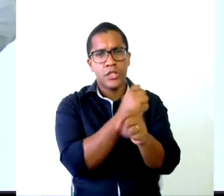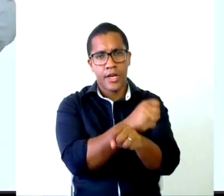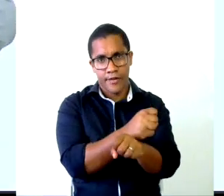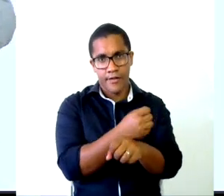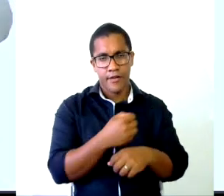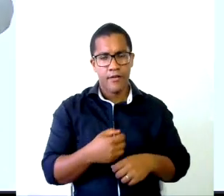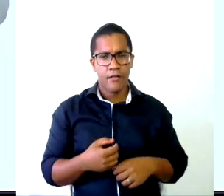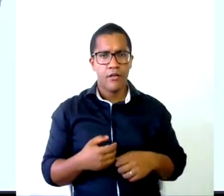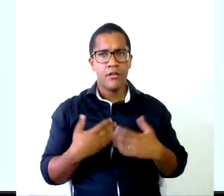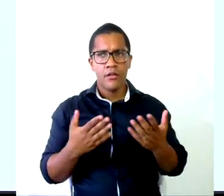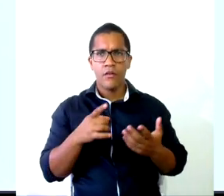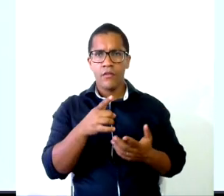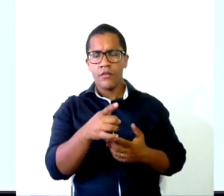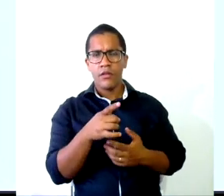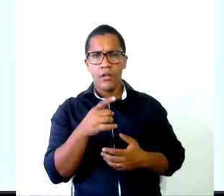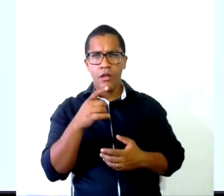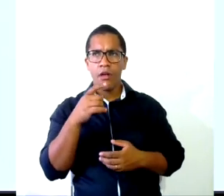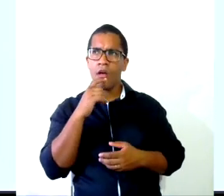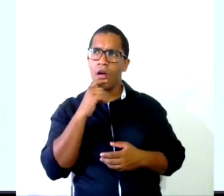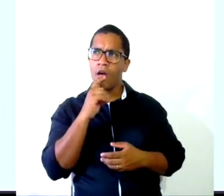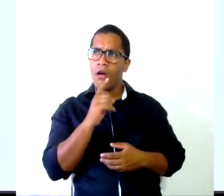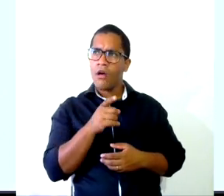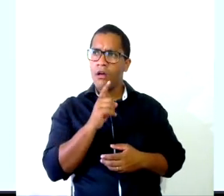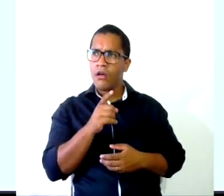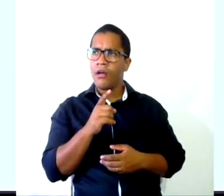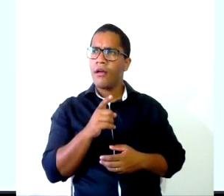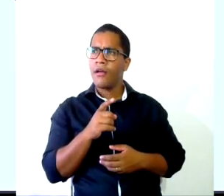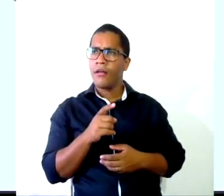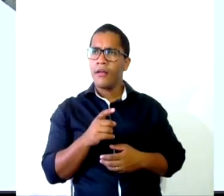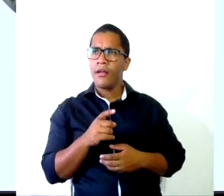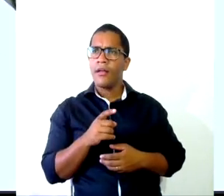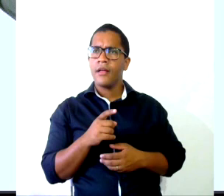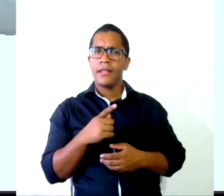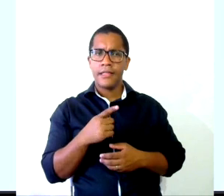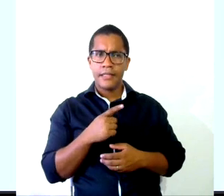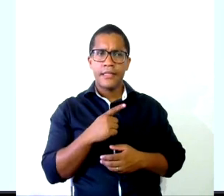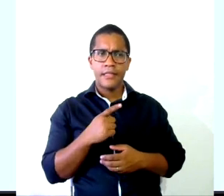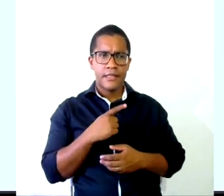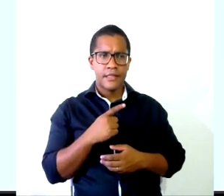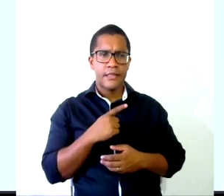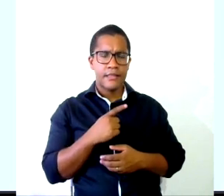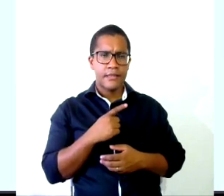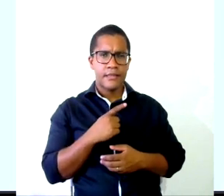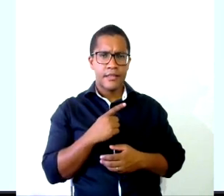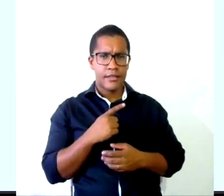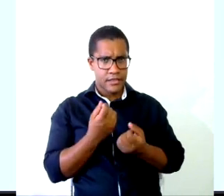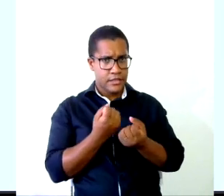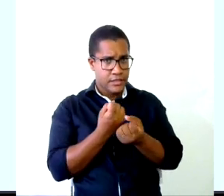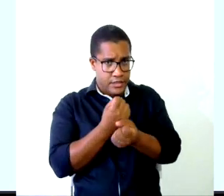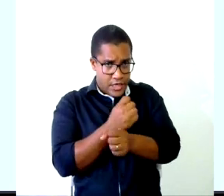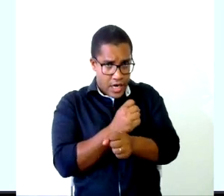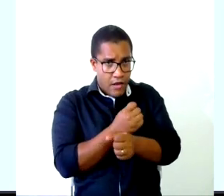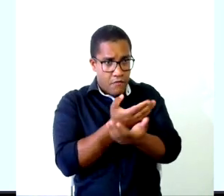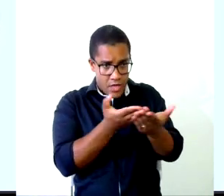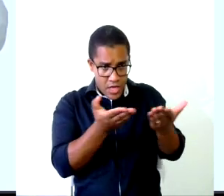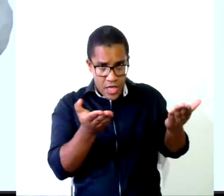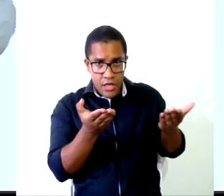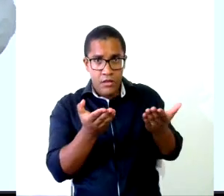Então veja, o indivíduo ele era na condição de